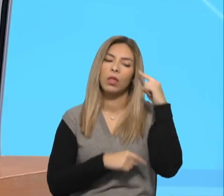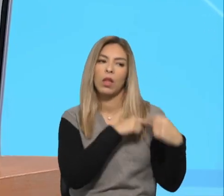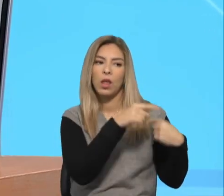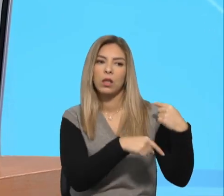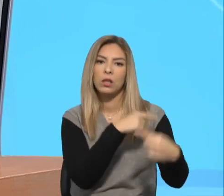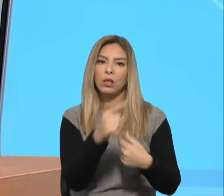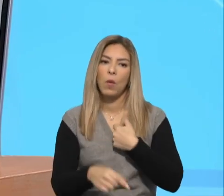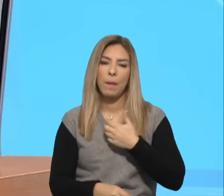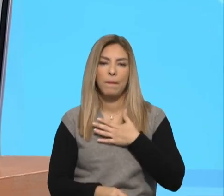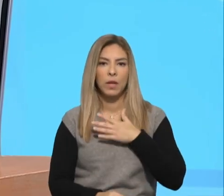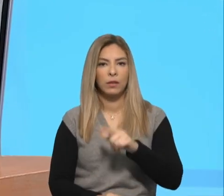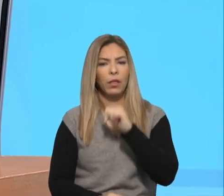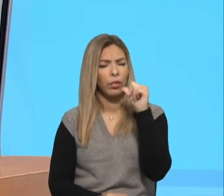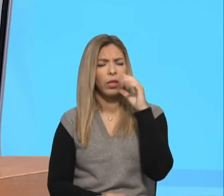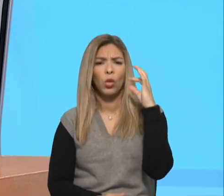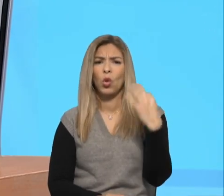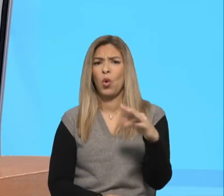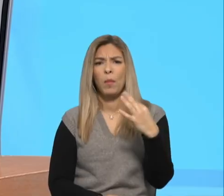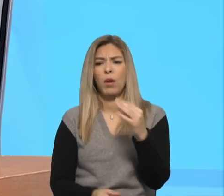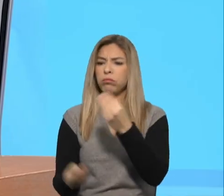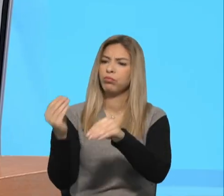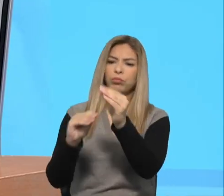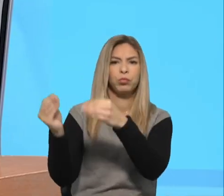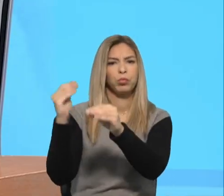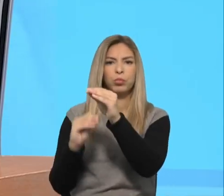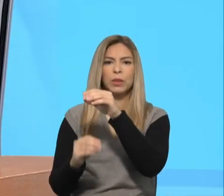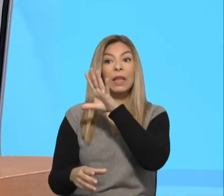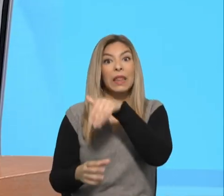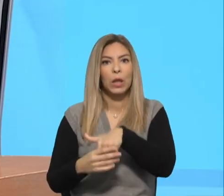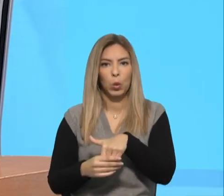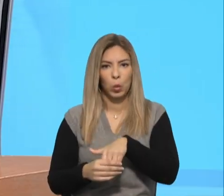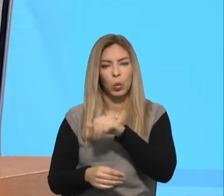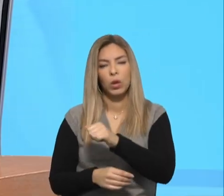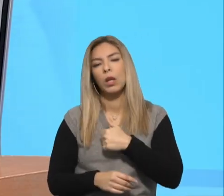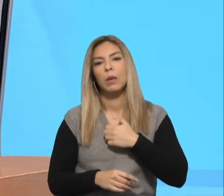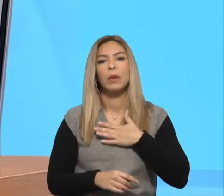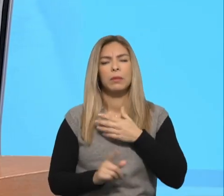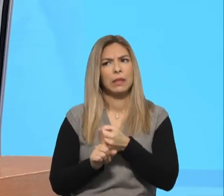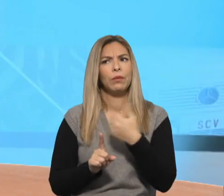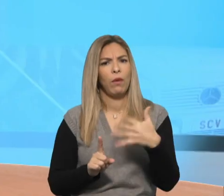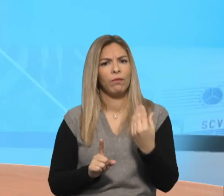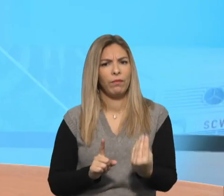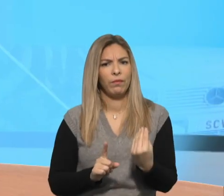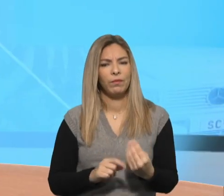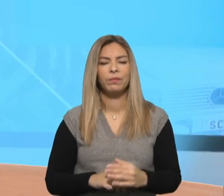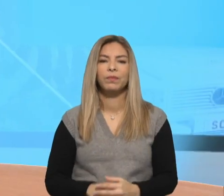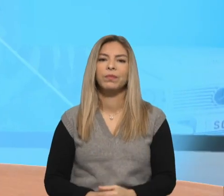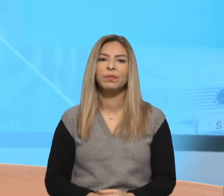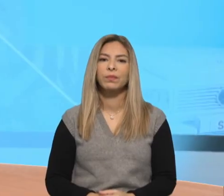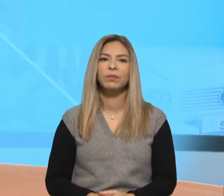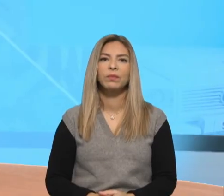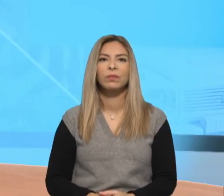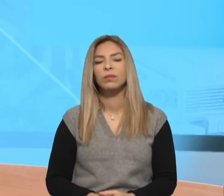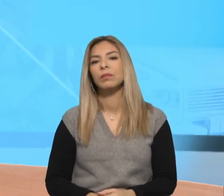empresa. E, portanto, mostrar que é normal construir o seu presépio dentro das empresas e que é um bom desafio fazer as empresas. Acaba por